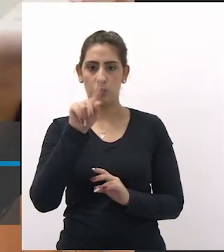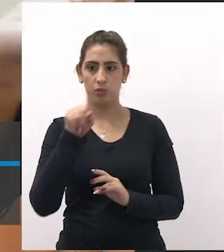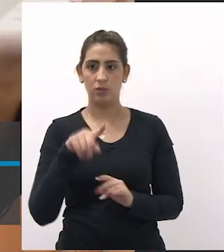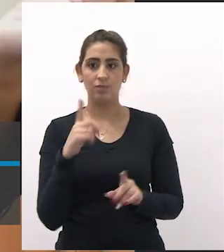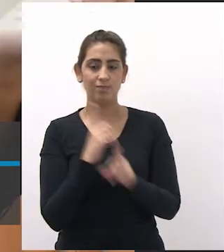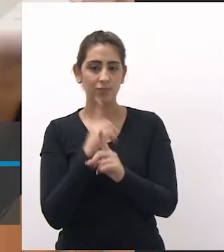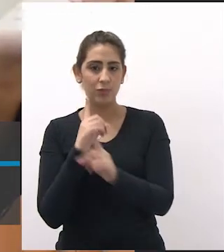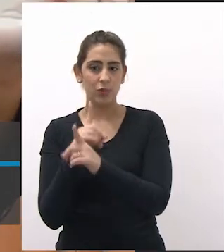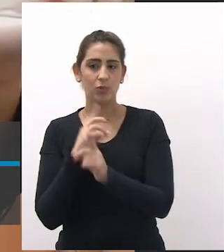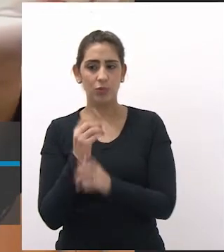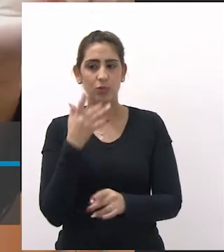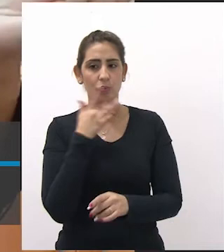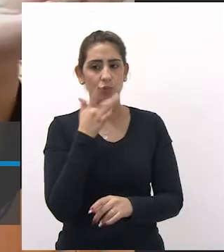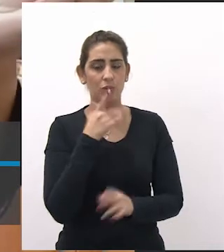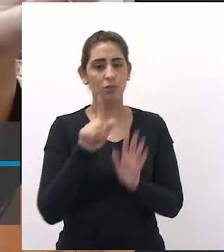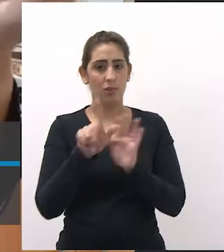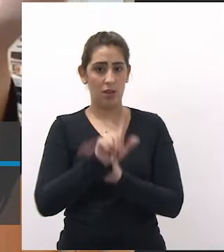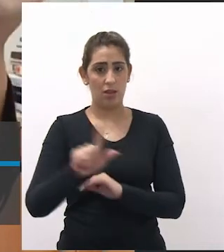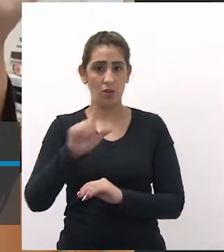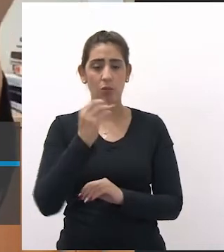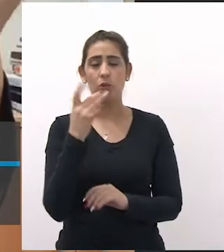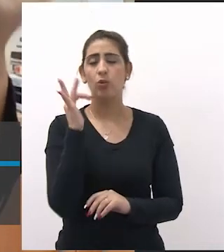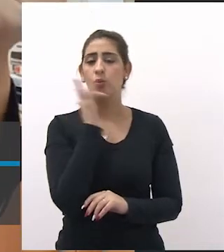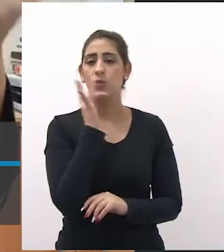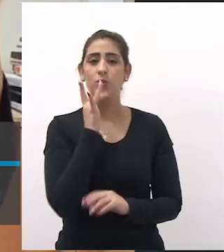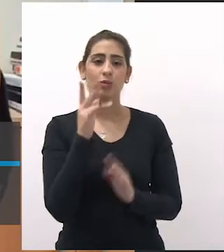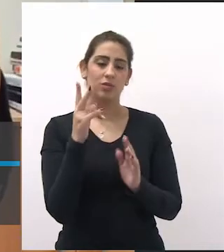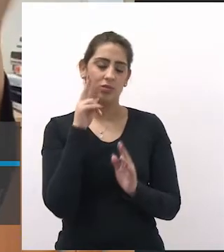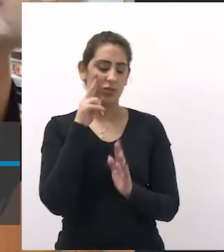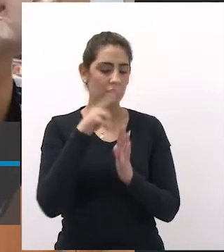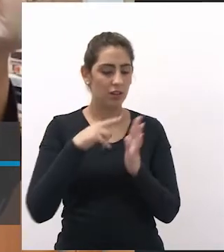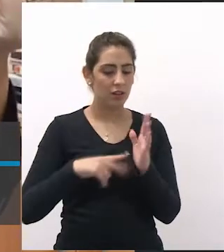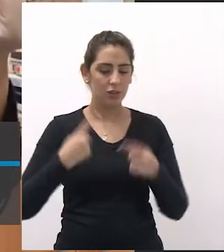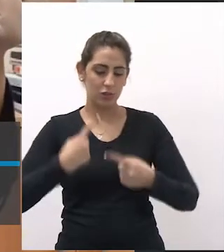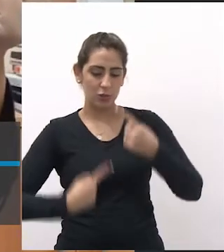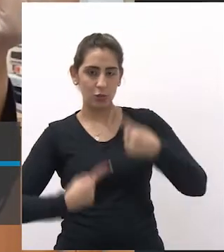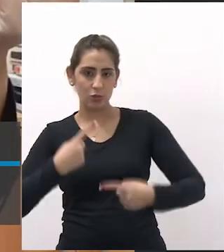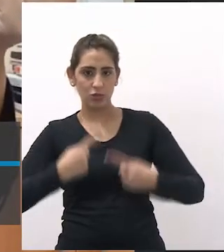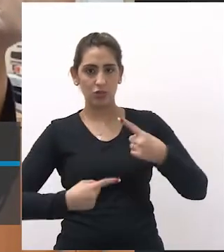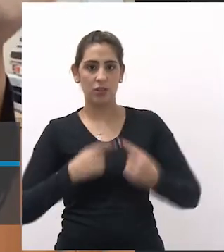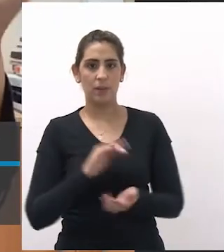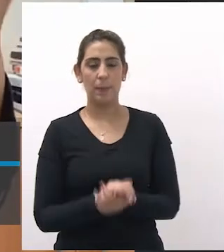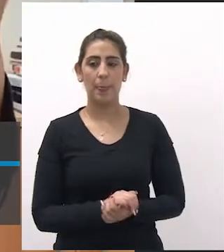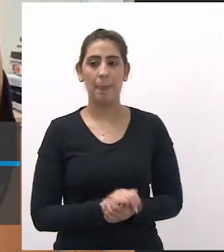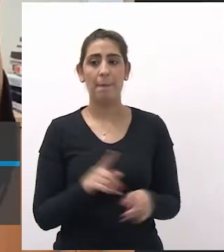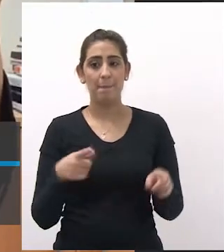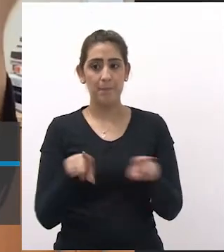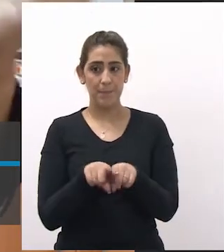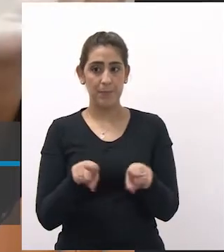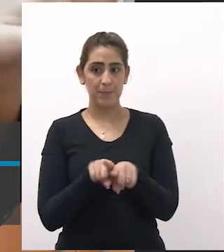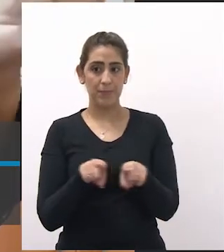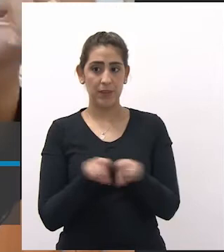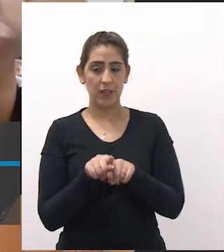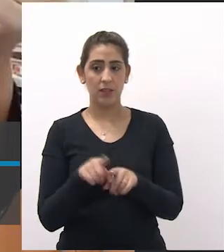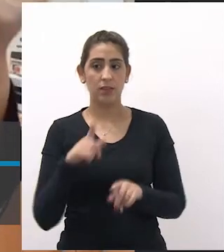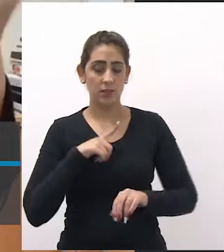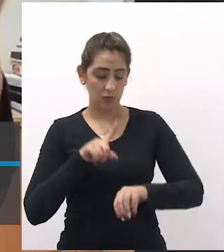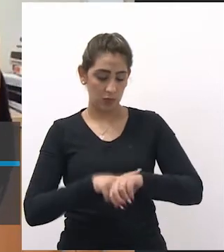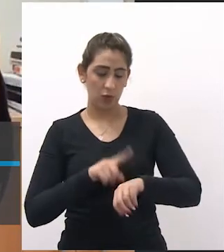sol dos dias, né, uma literatura muito gostosa de ser lida, de ser discutida, mas também teve aquele